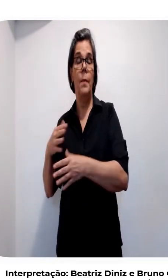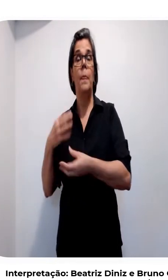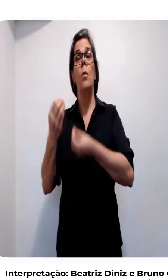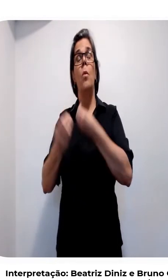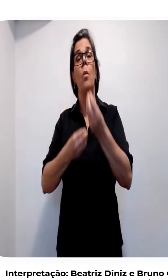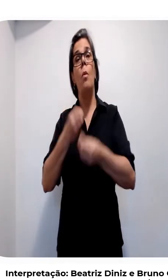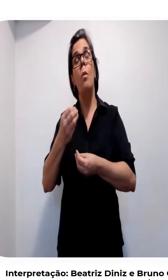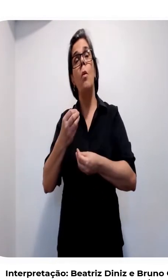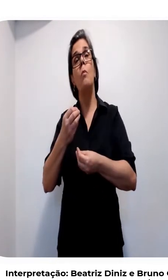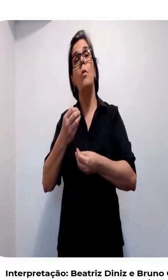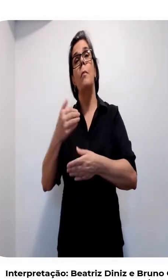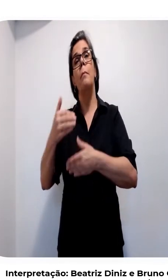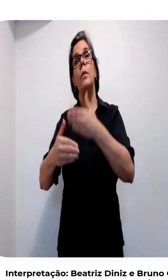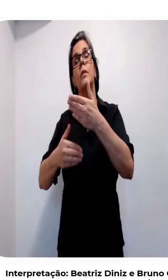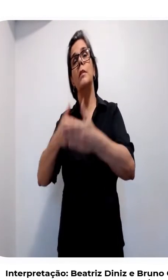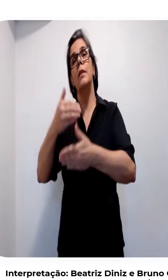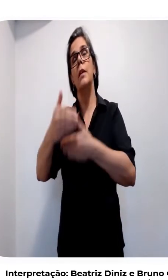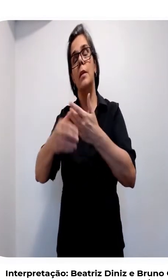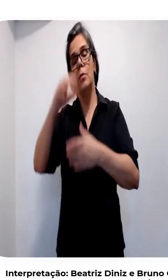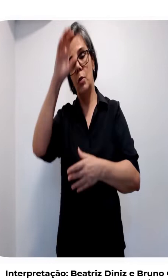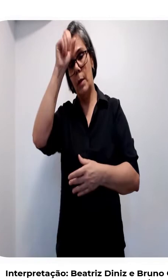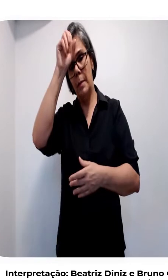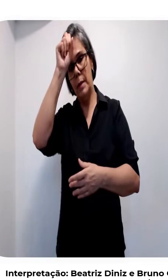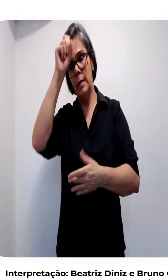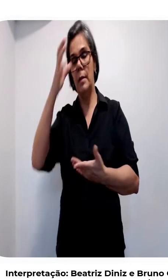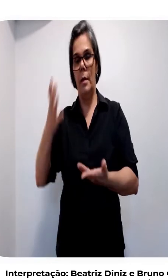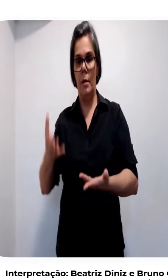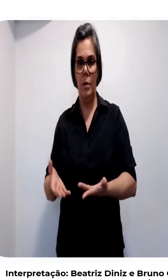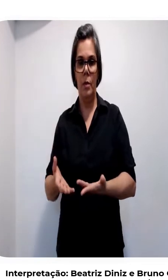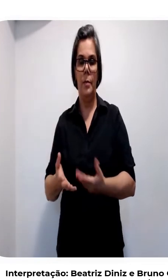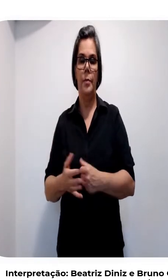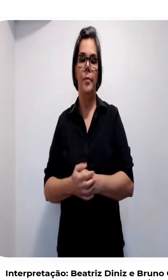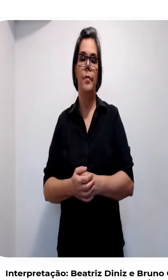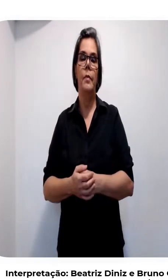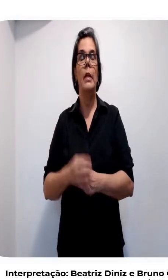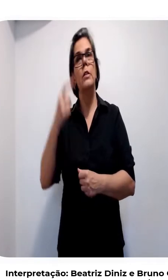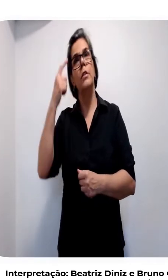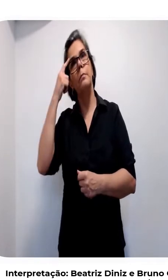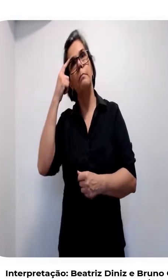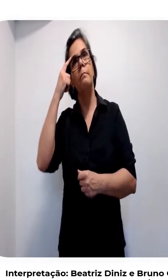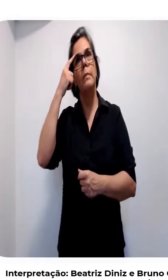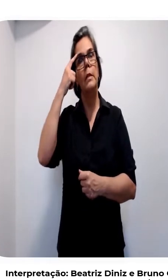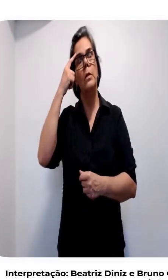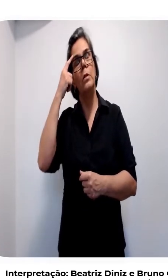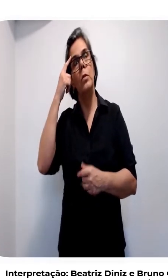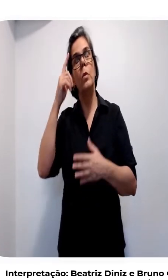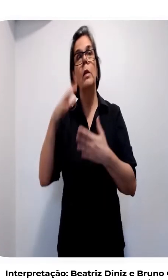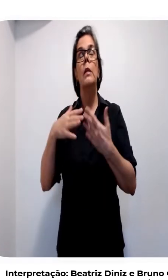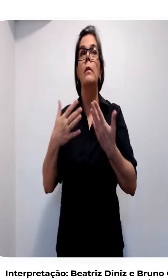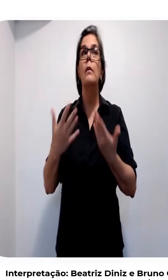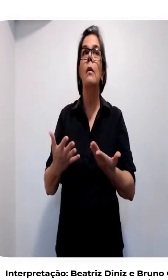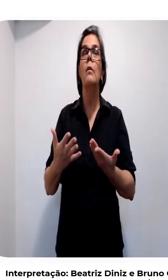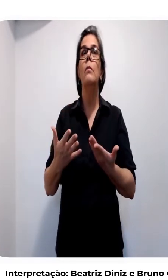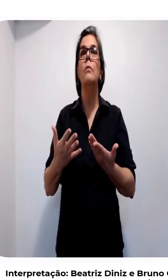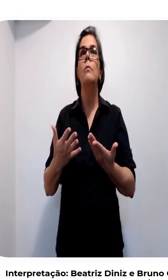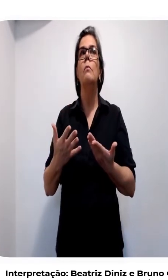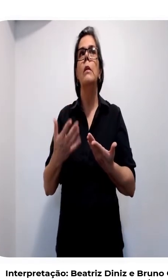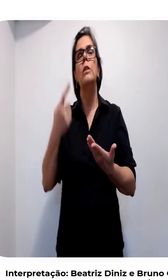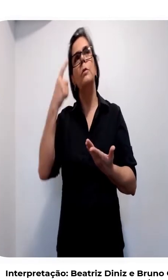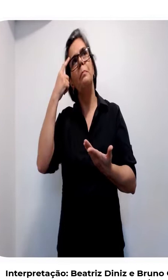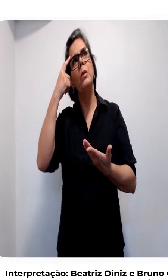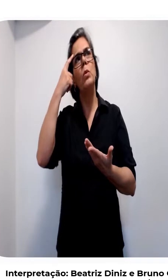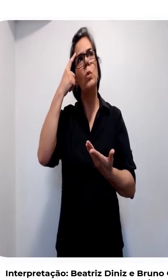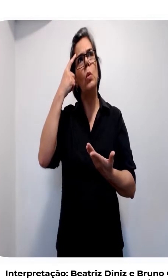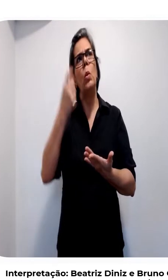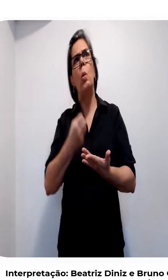maneira efetiva. E aí o número, né, eu não sei nem se a gente pode chamar de número, mas o